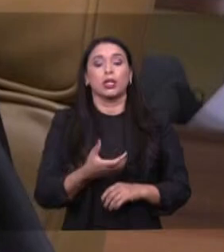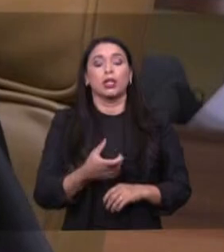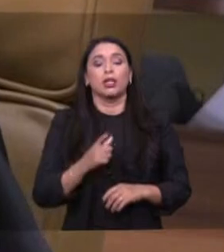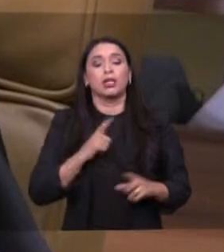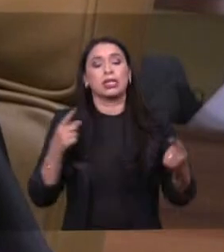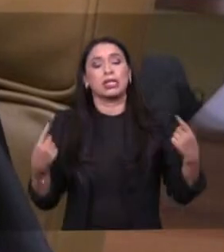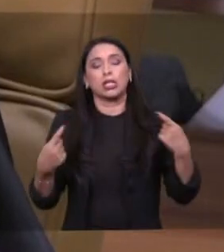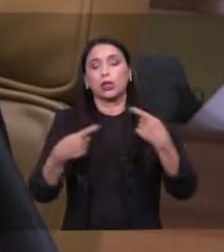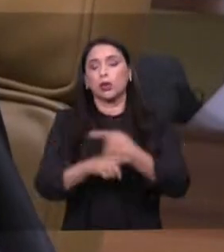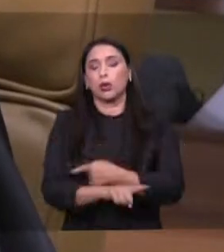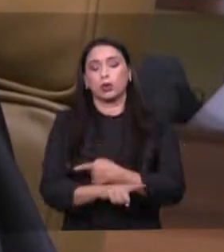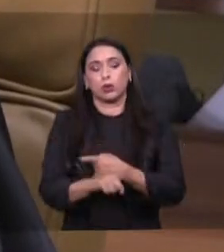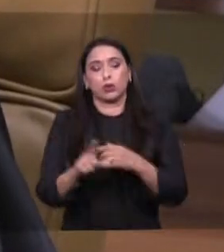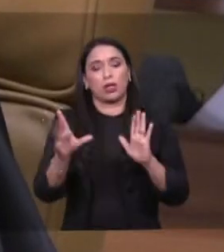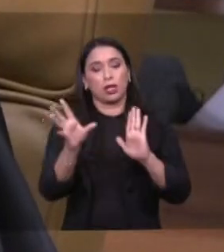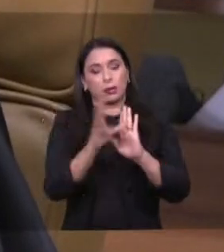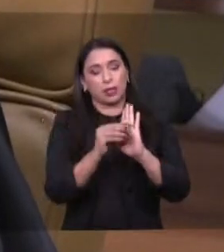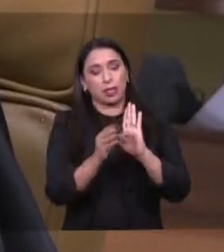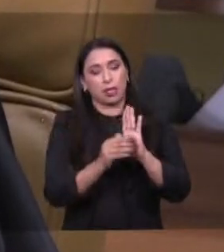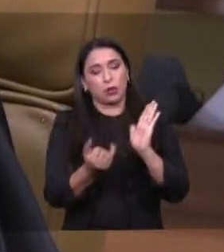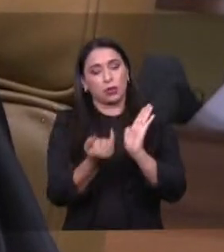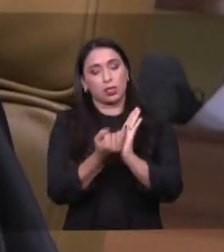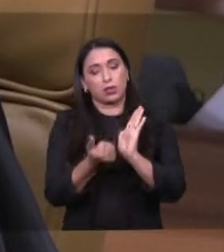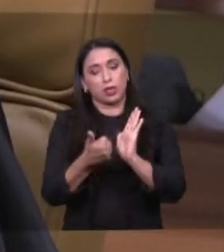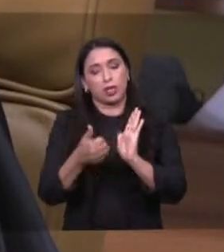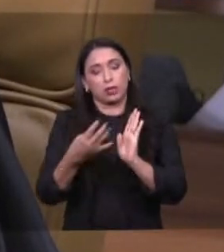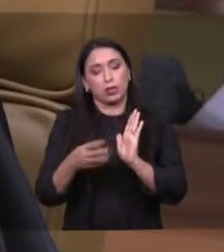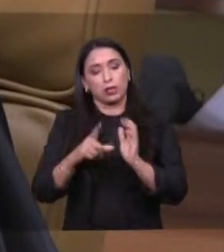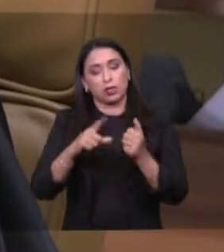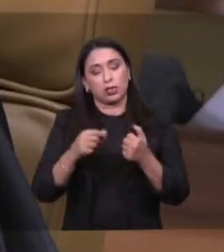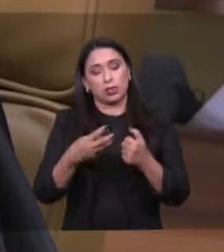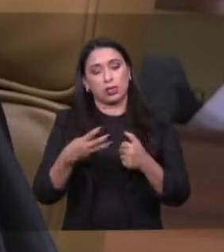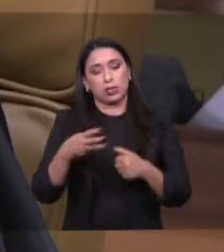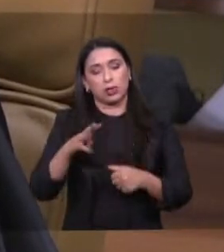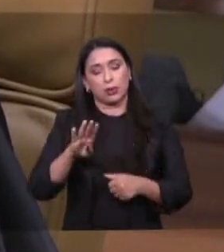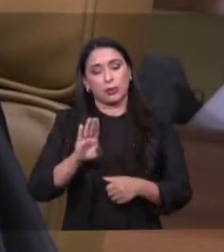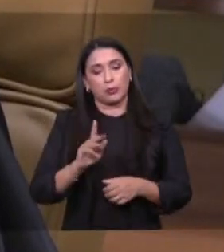da inconstitucionalidade material do inciso 14 do artigo 3º B da Lei